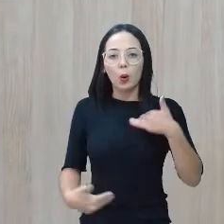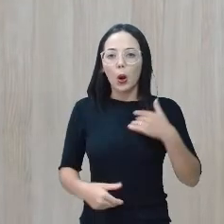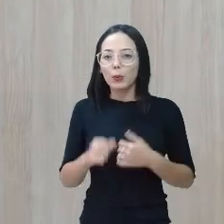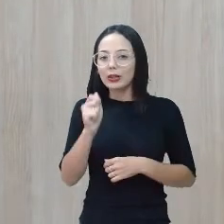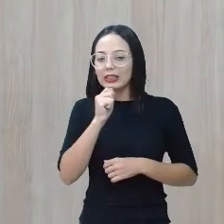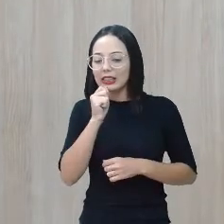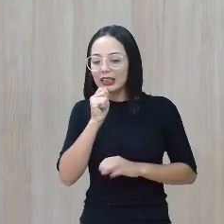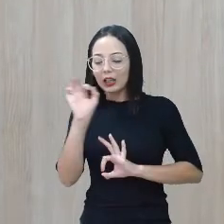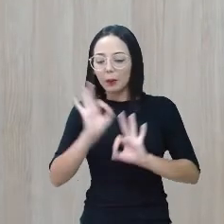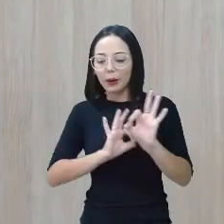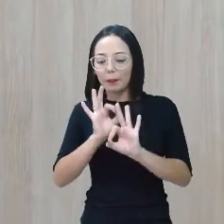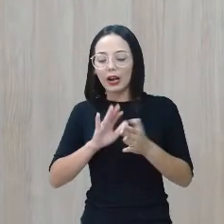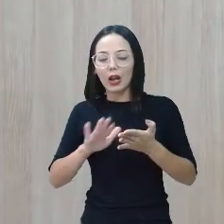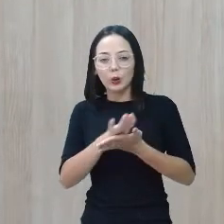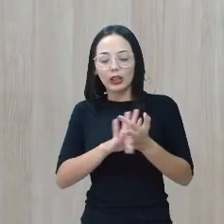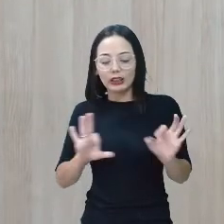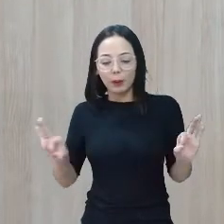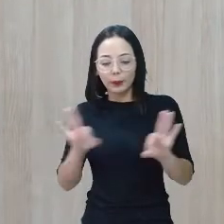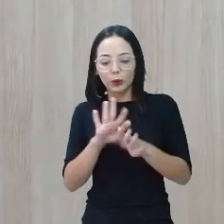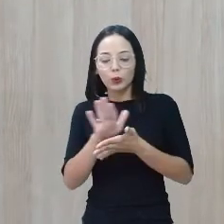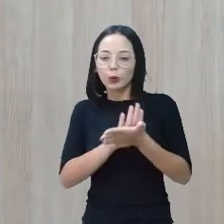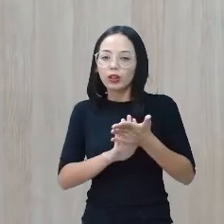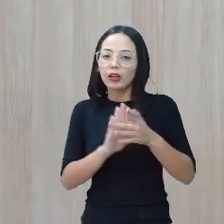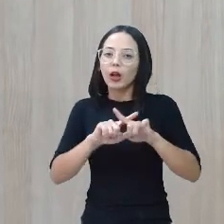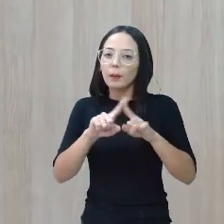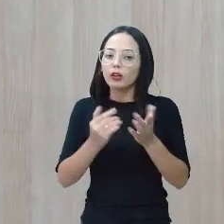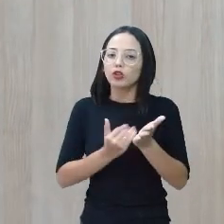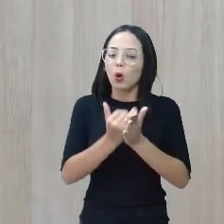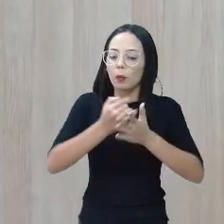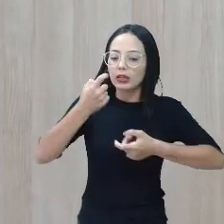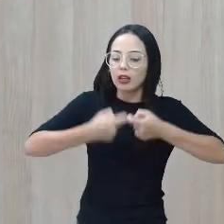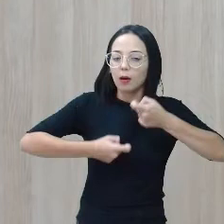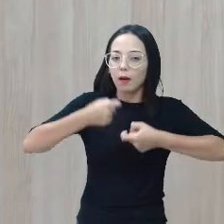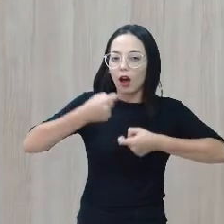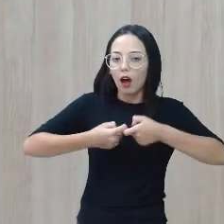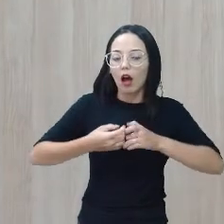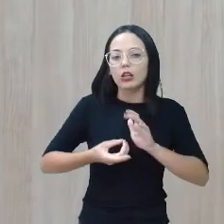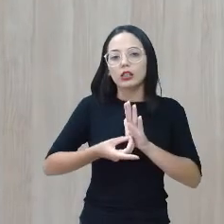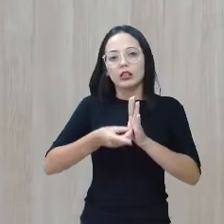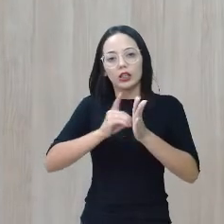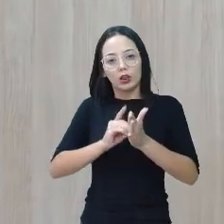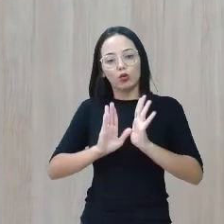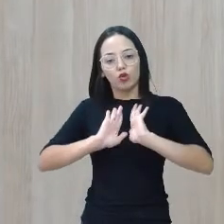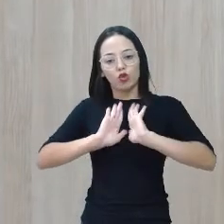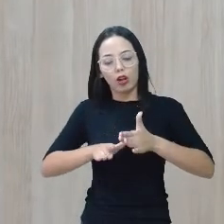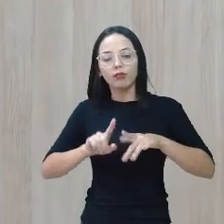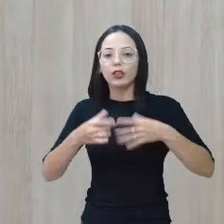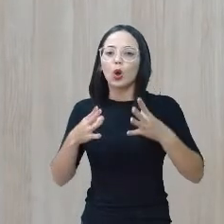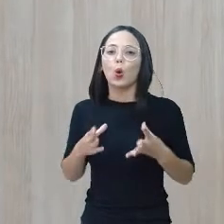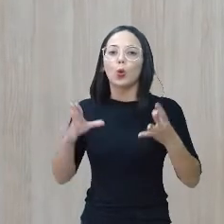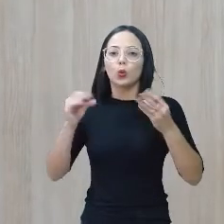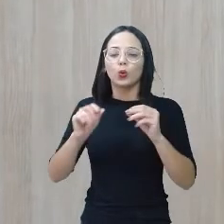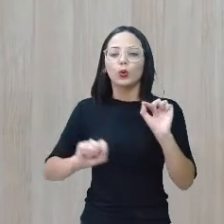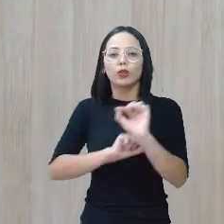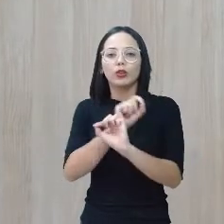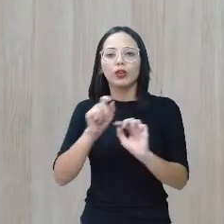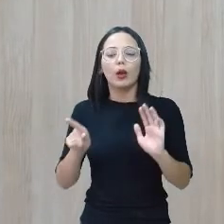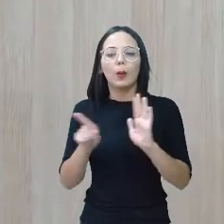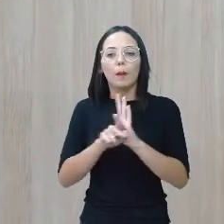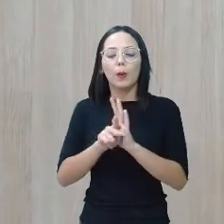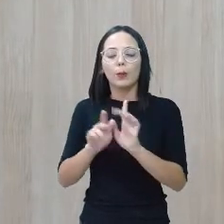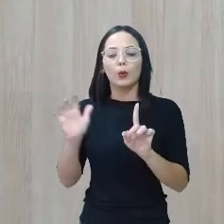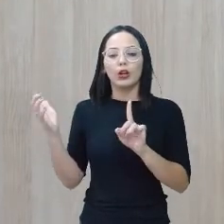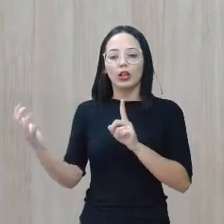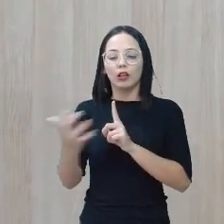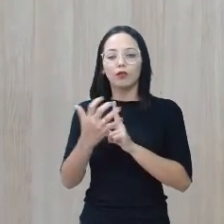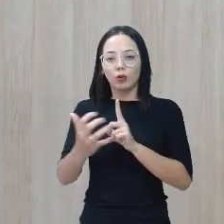está preparado, mas que ela começa uma vida sexual mais cedo, então isso tudo vai favorecendo para